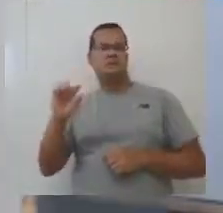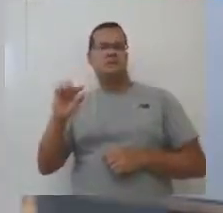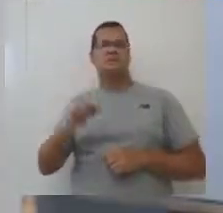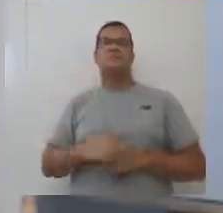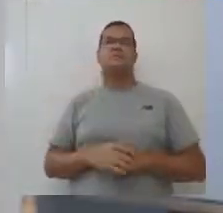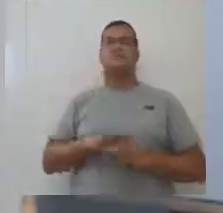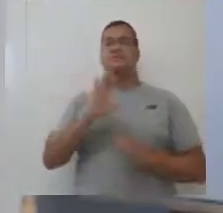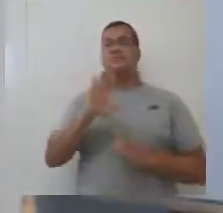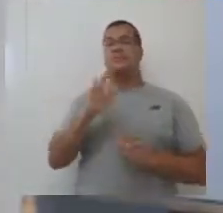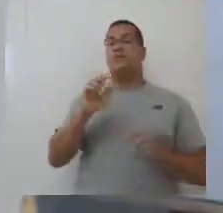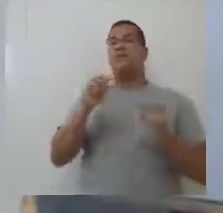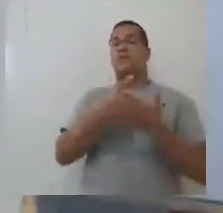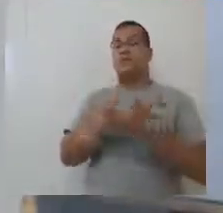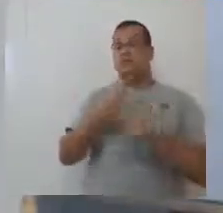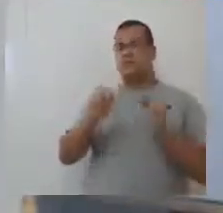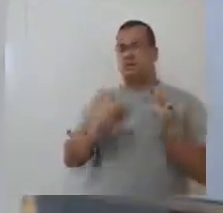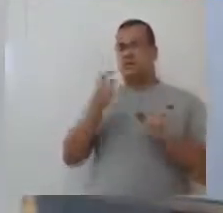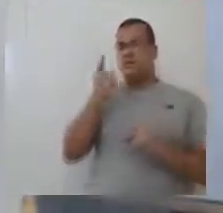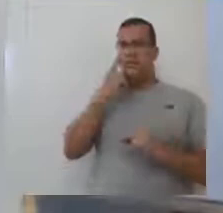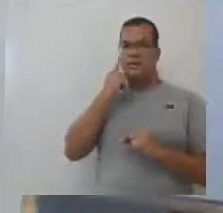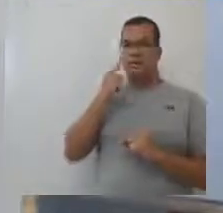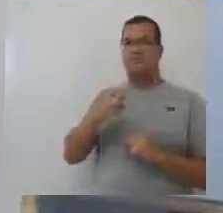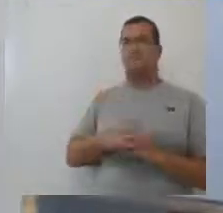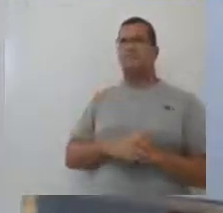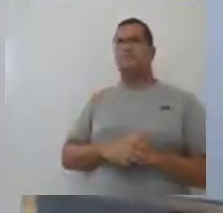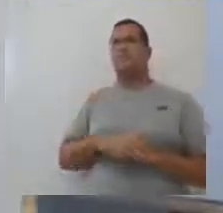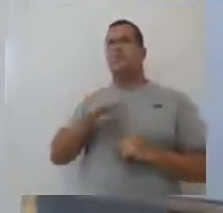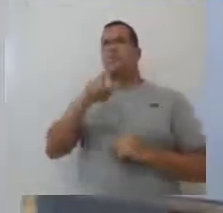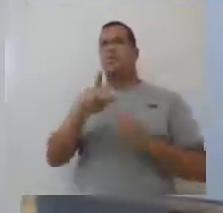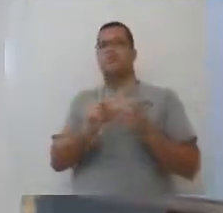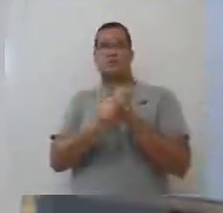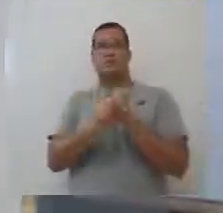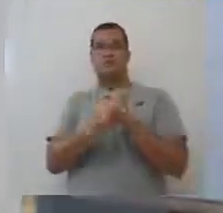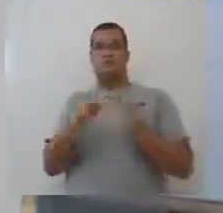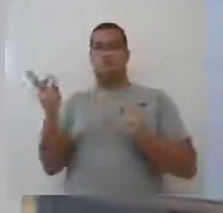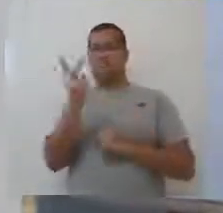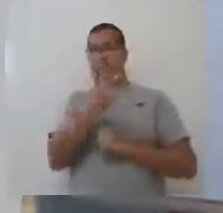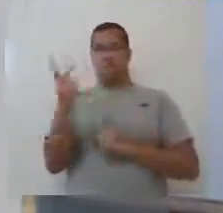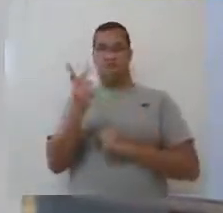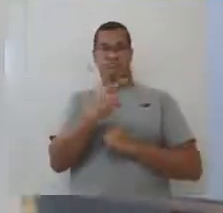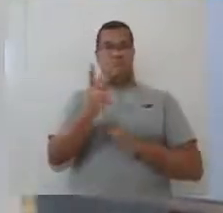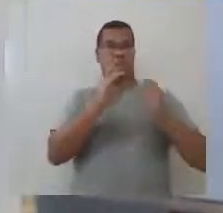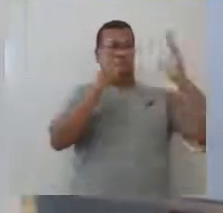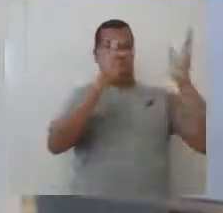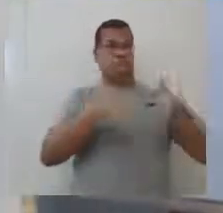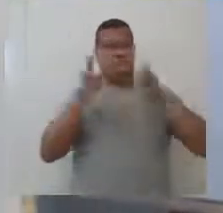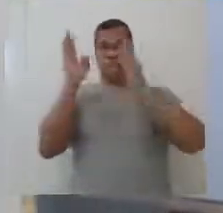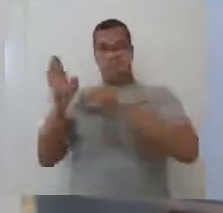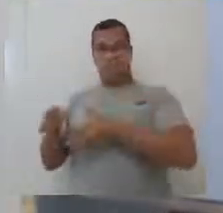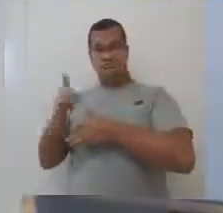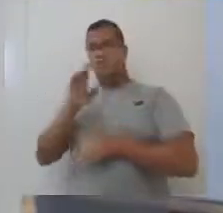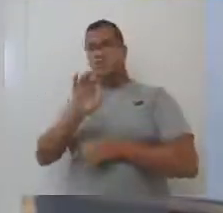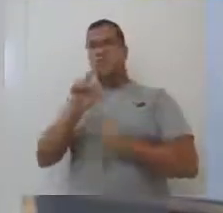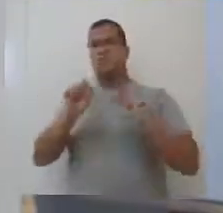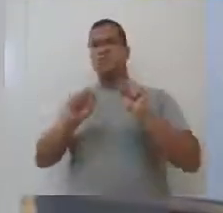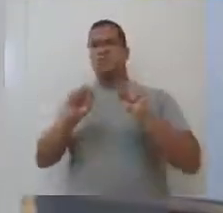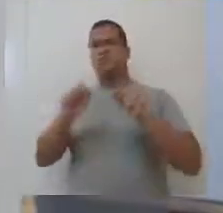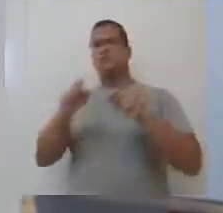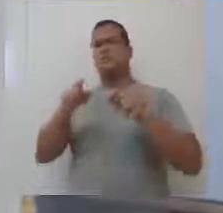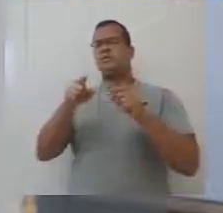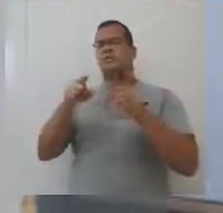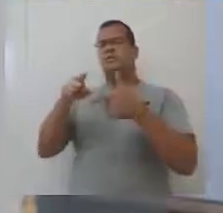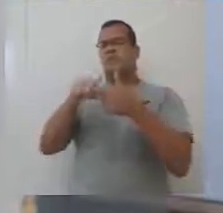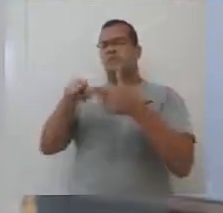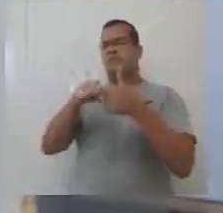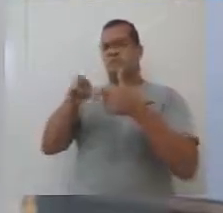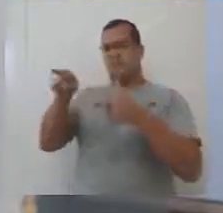Aí vê o que que acontece, presta atenção. Quando você tem isso aqui, o que foi que o problema disse? O problema